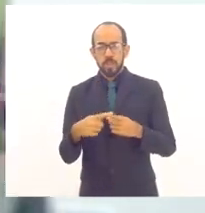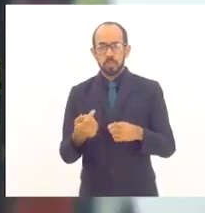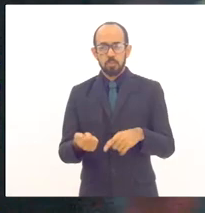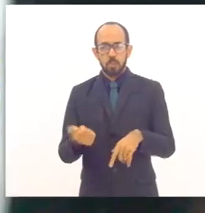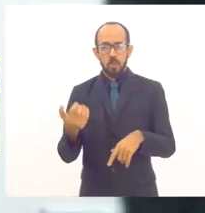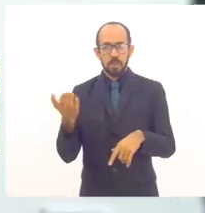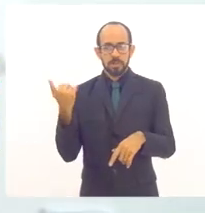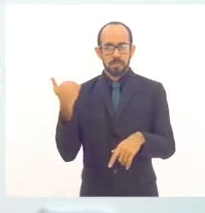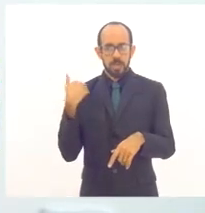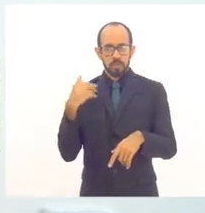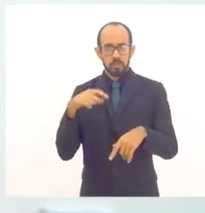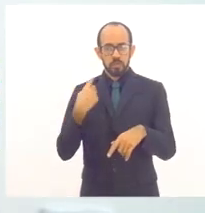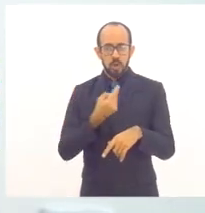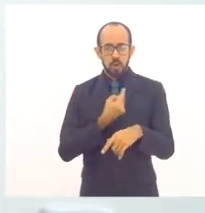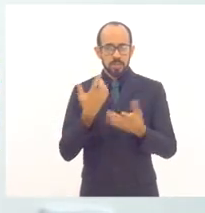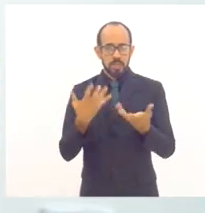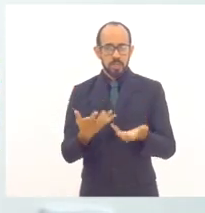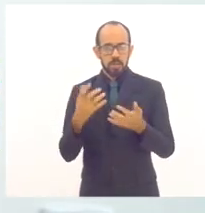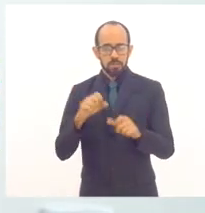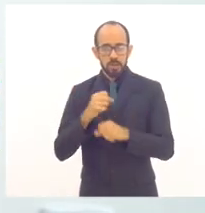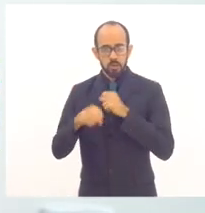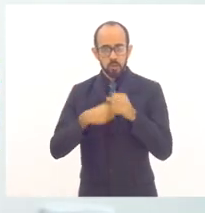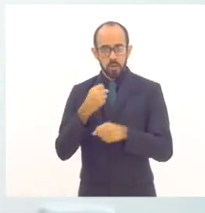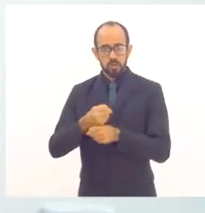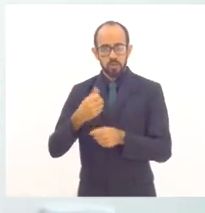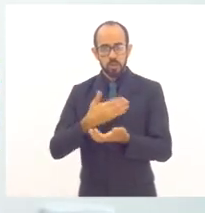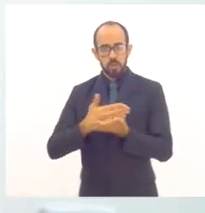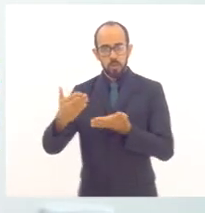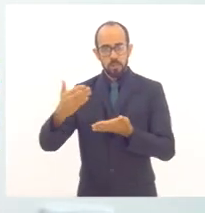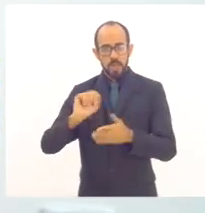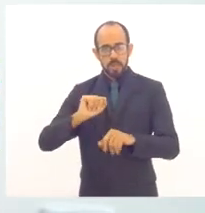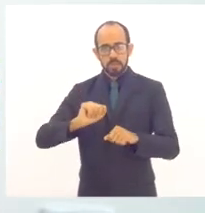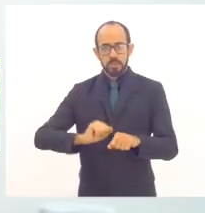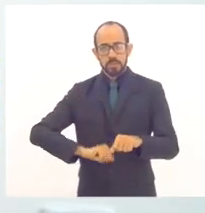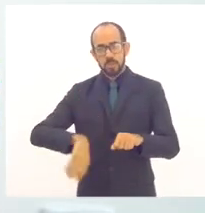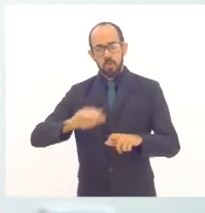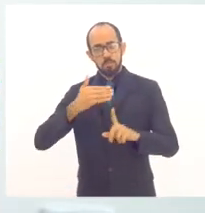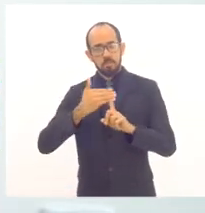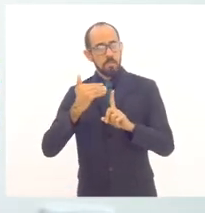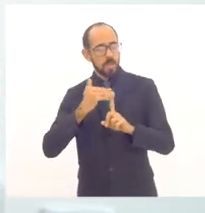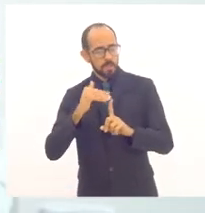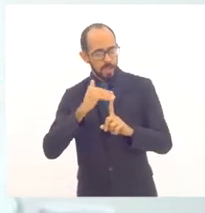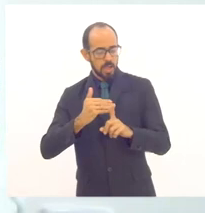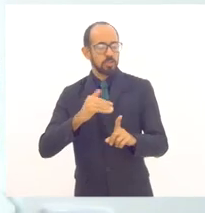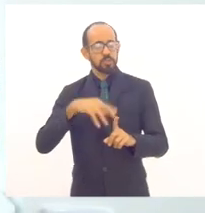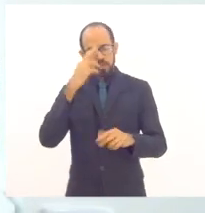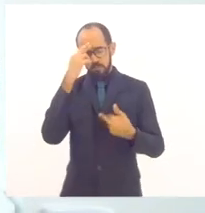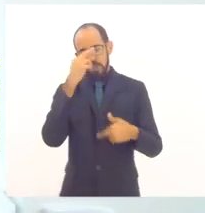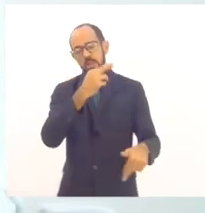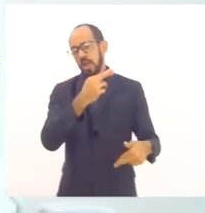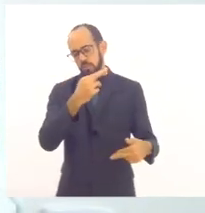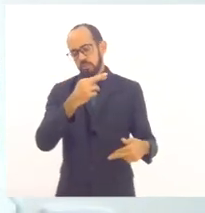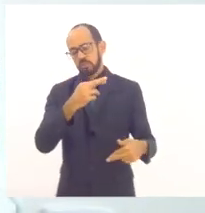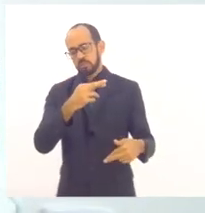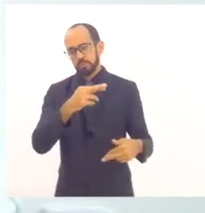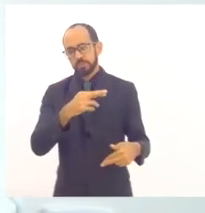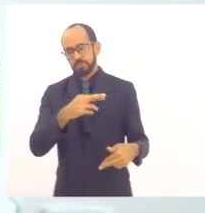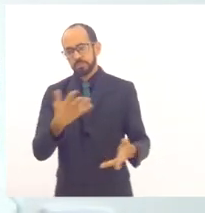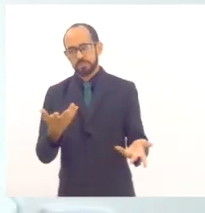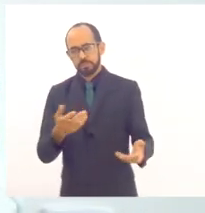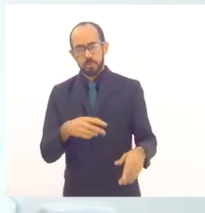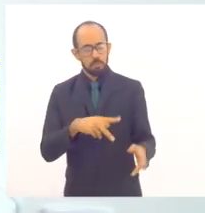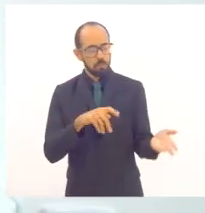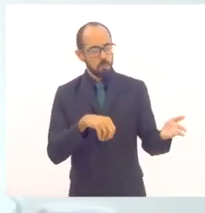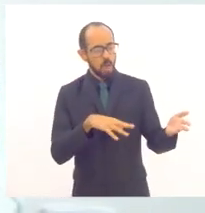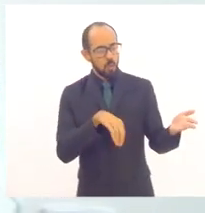gente está brigando para o ano que vem começar ela, pelo menos com parcialmente cumprida. Já seria, mestre Paulão,